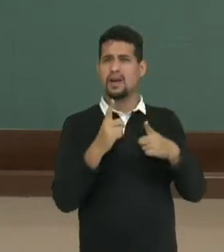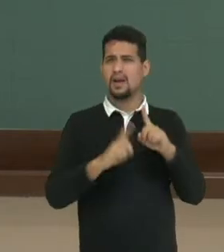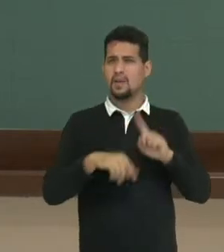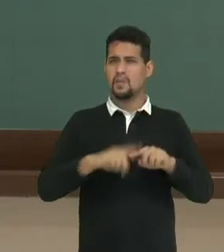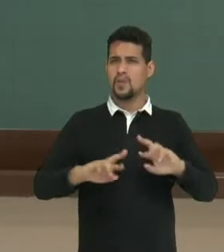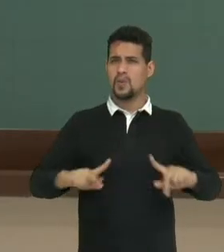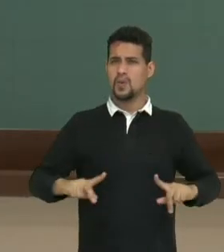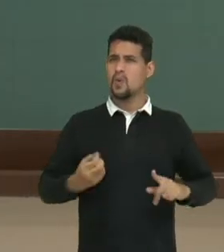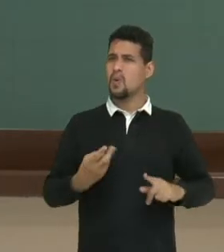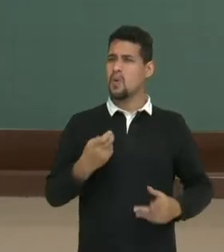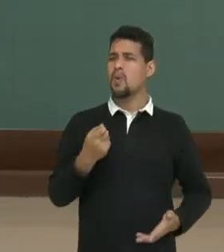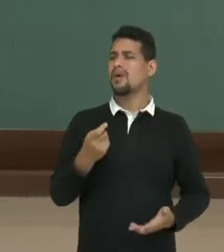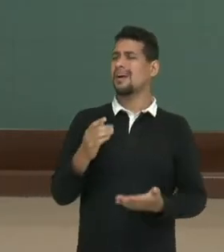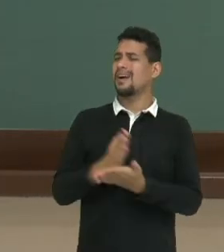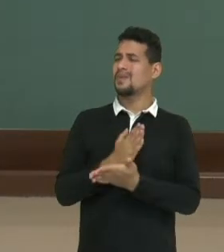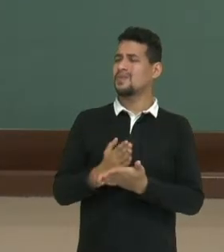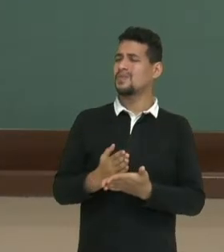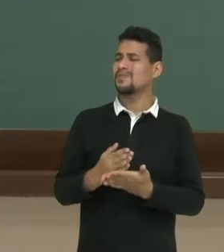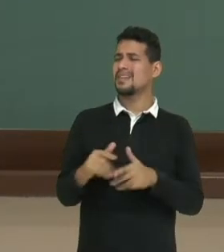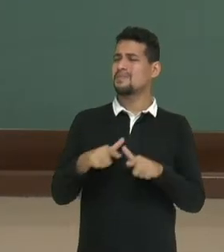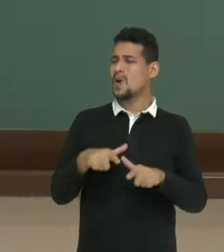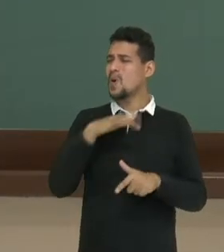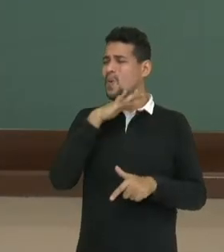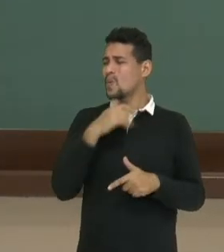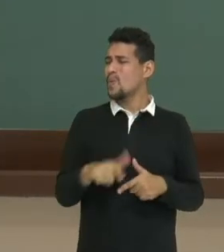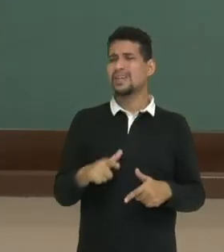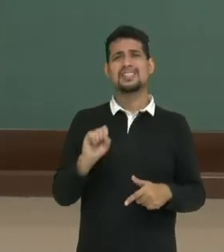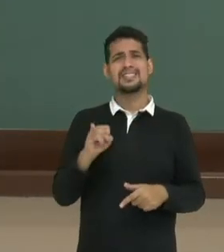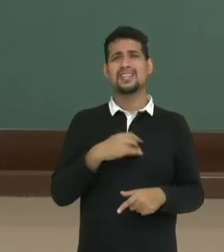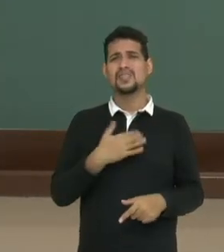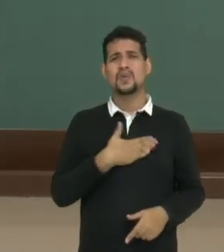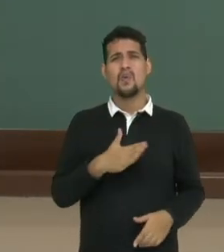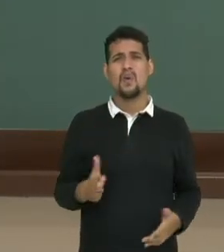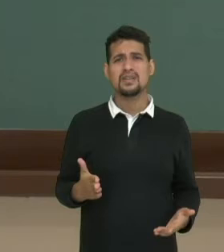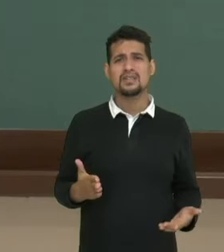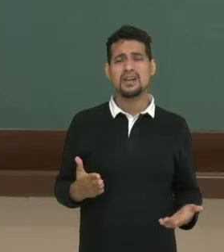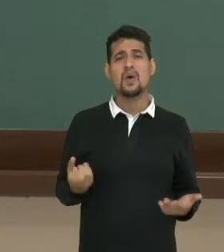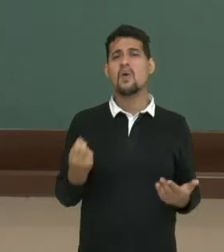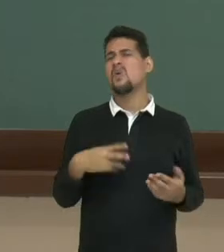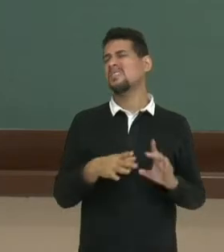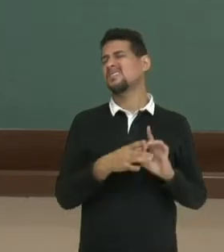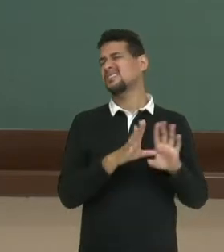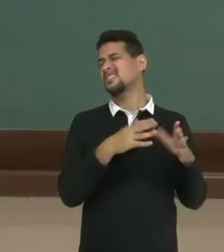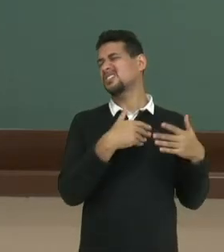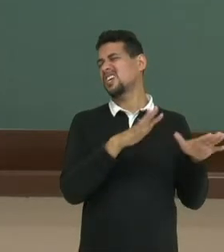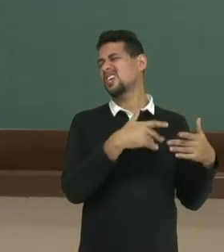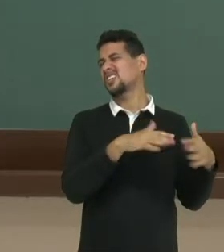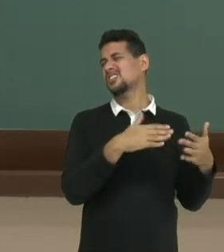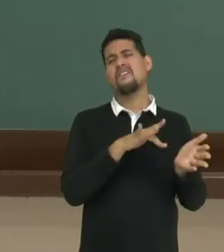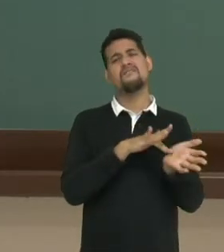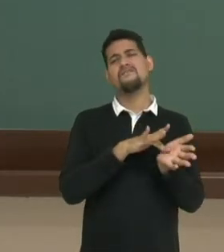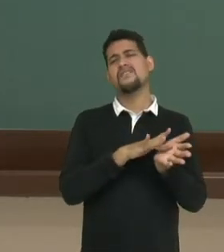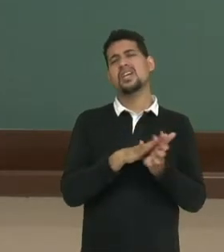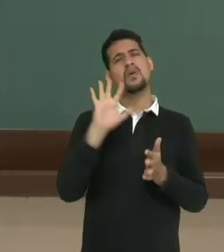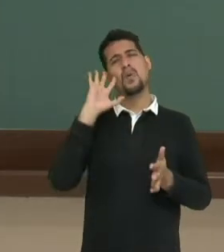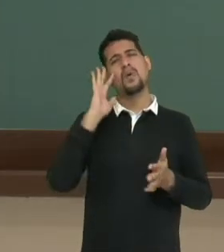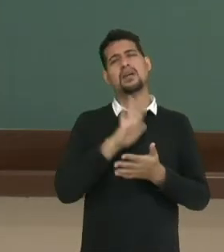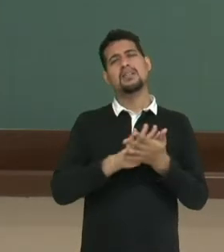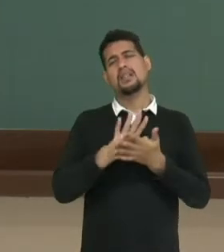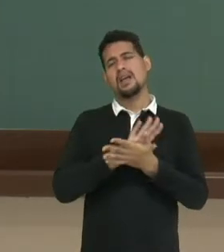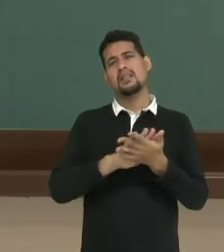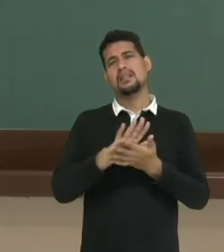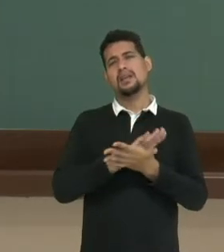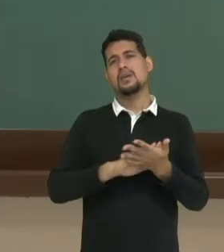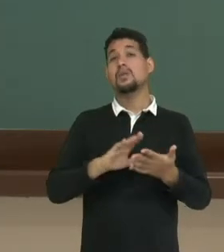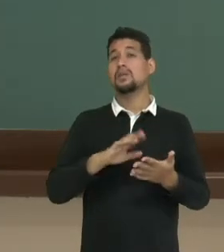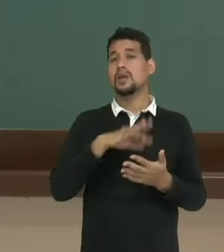produtos ou prestação de serviços quando não nos sentimos satisfeitos? Ou a gente deixa passar batido e finge que nada aconteceu e apenas assumimos